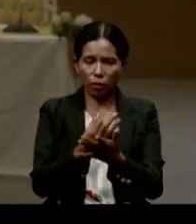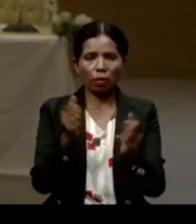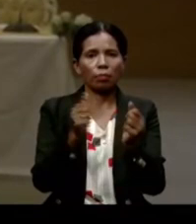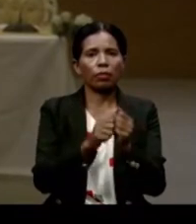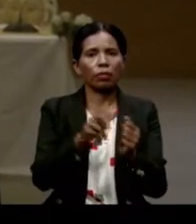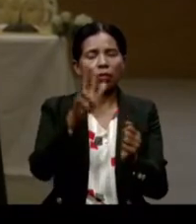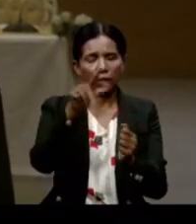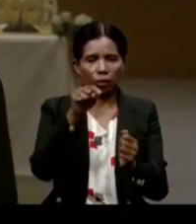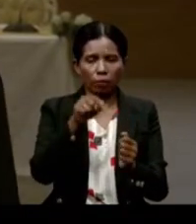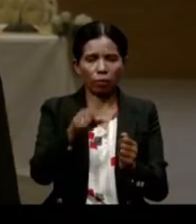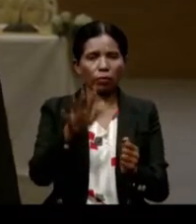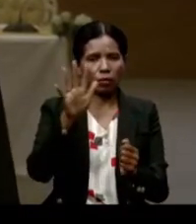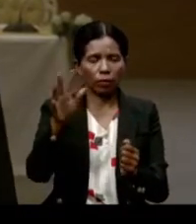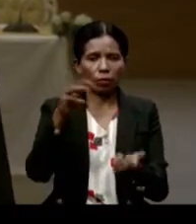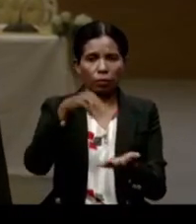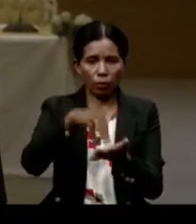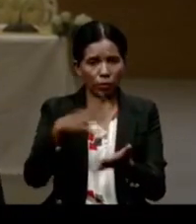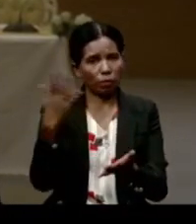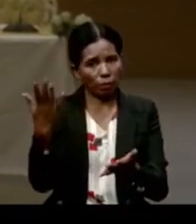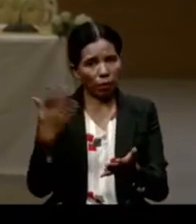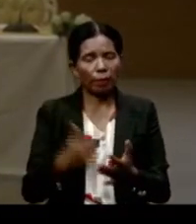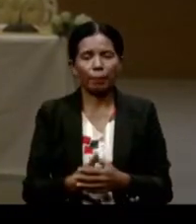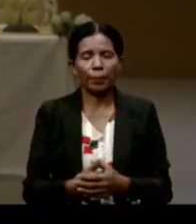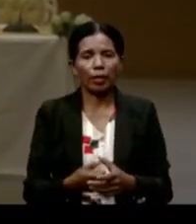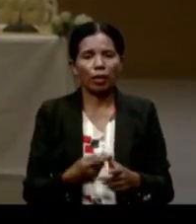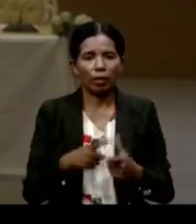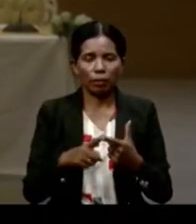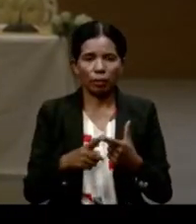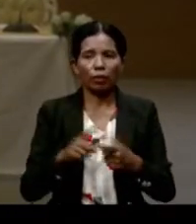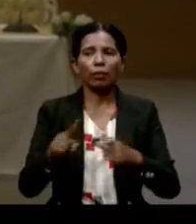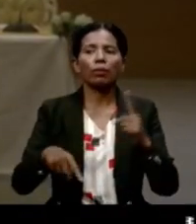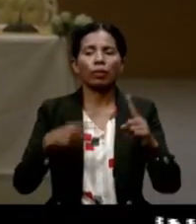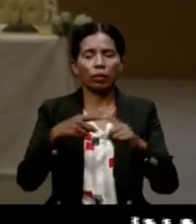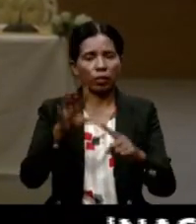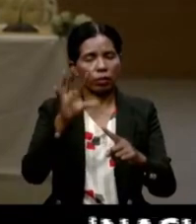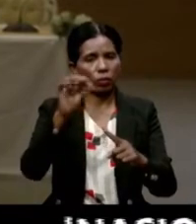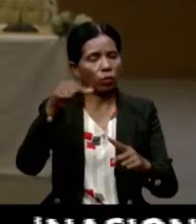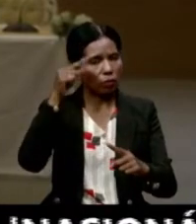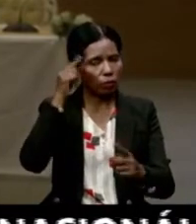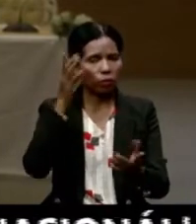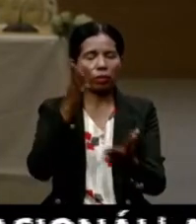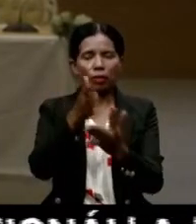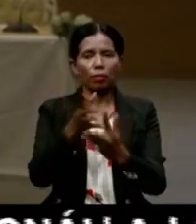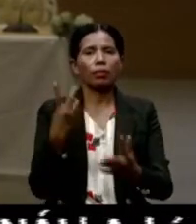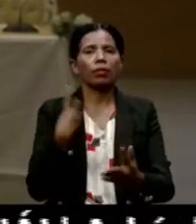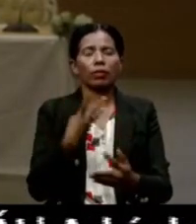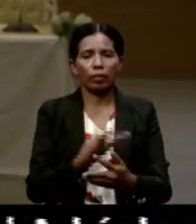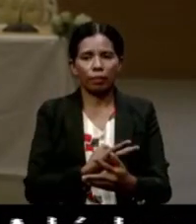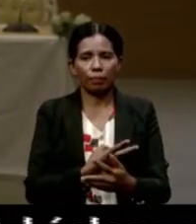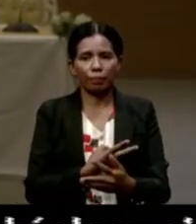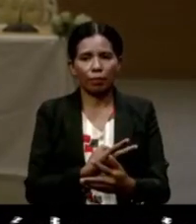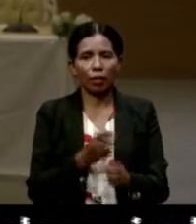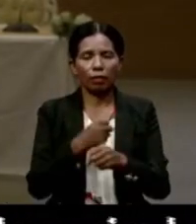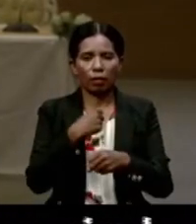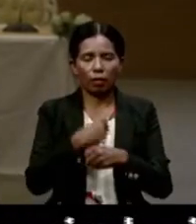3.5 milhões de ba nebe banhira no governo tama eita